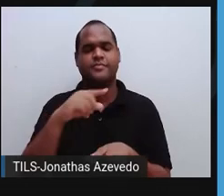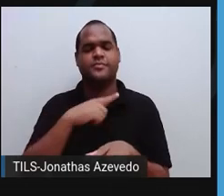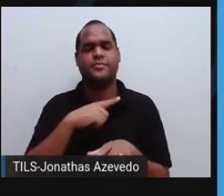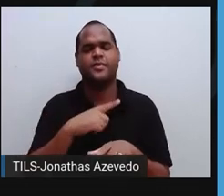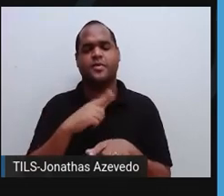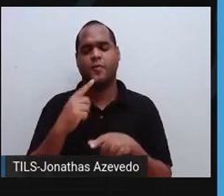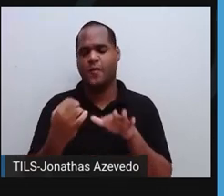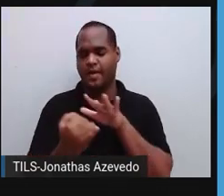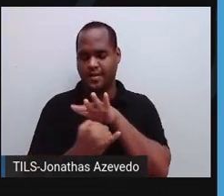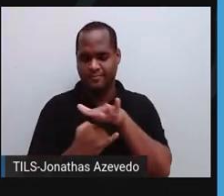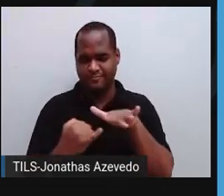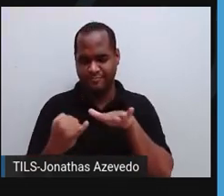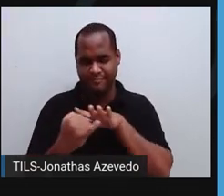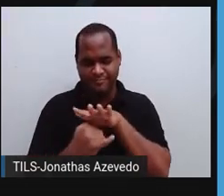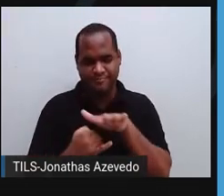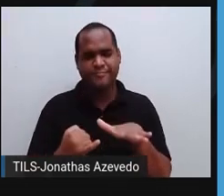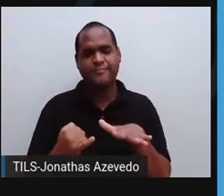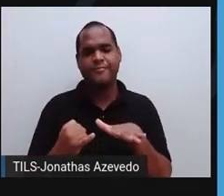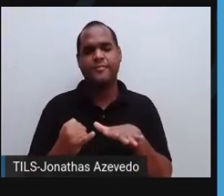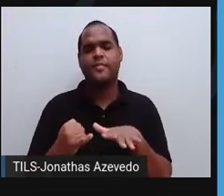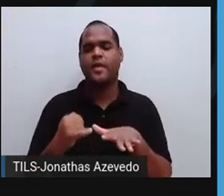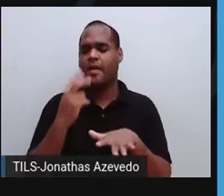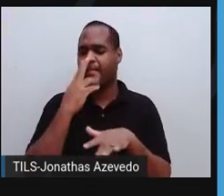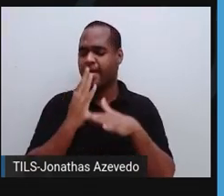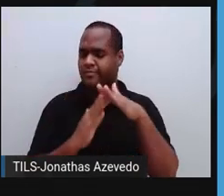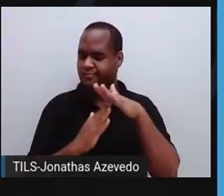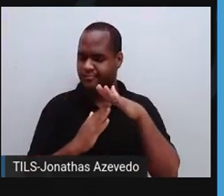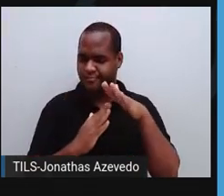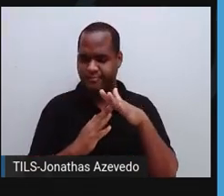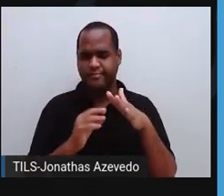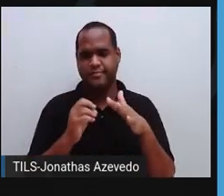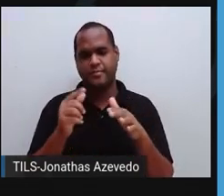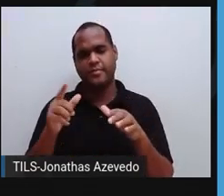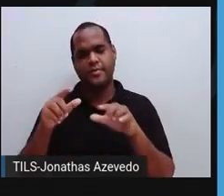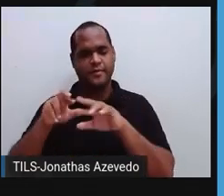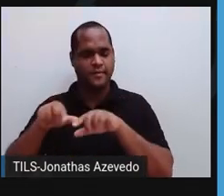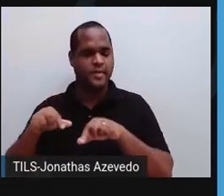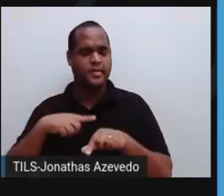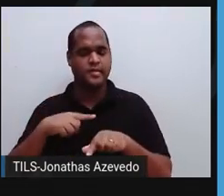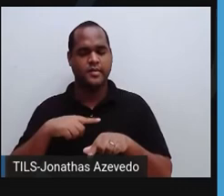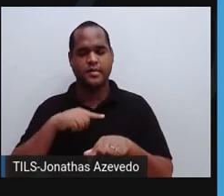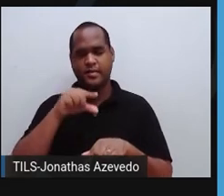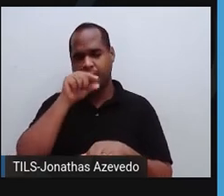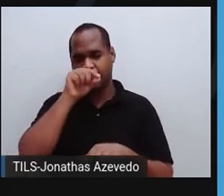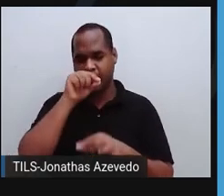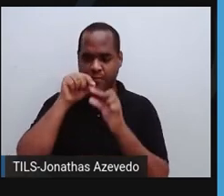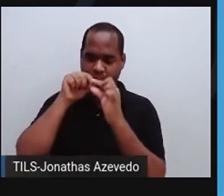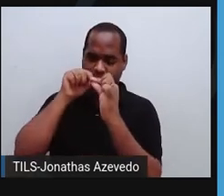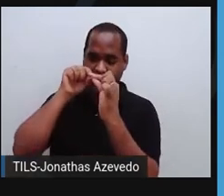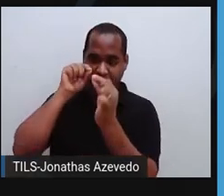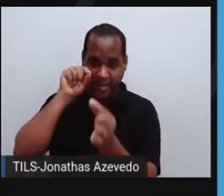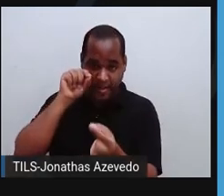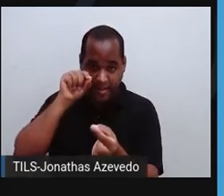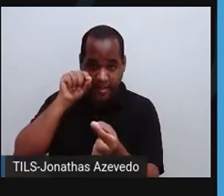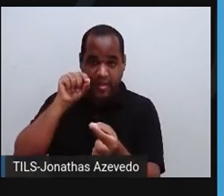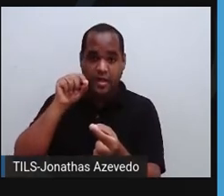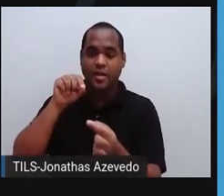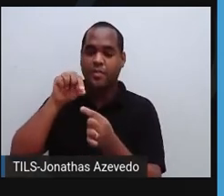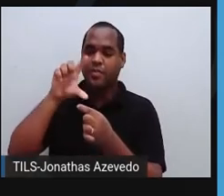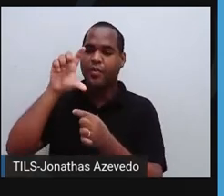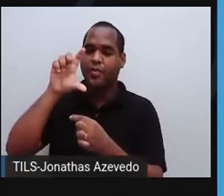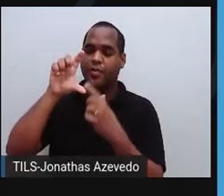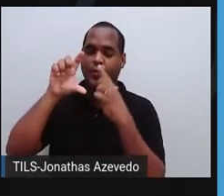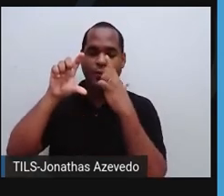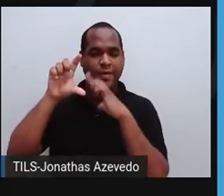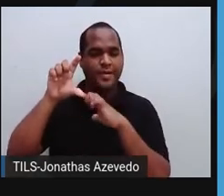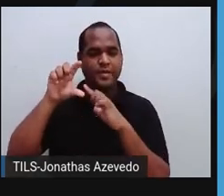ilha, vamos colocar uma ilha, ambiente mais limitado ali, uma série de aves, aves de bicos maiores, que conseguem abrir mais e